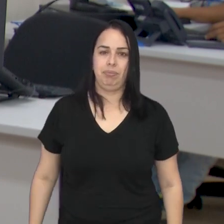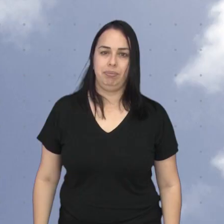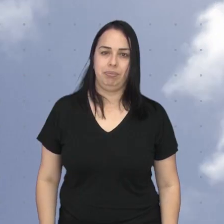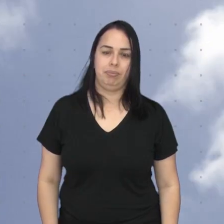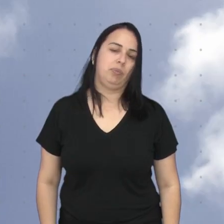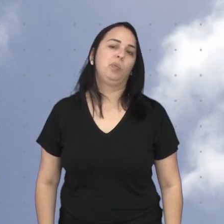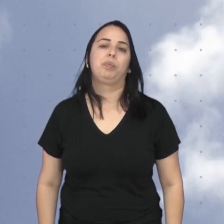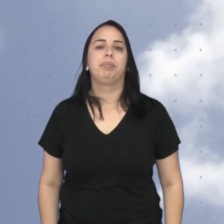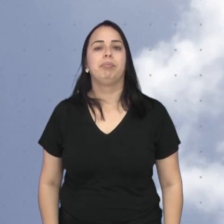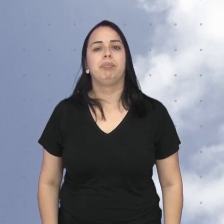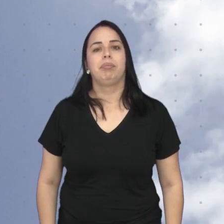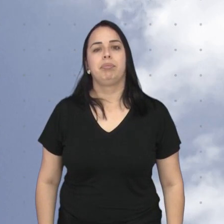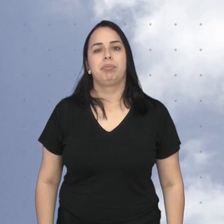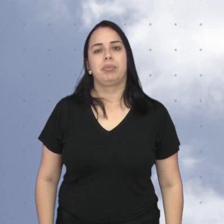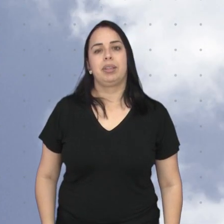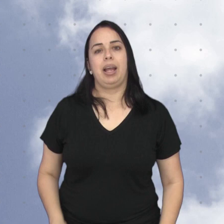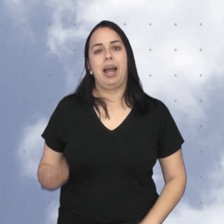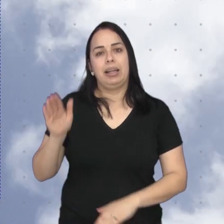previsão?